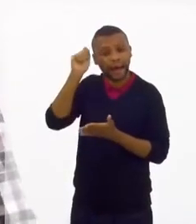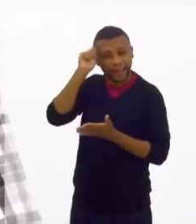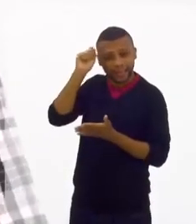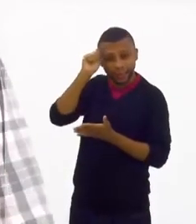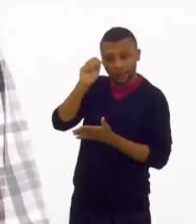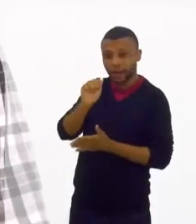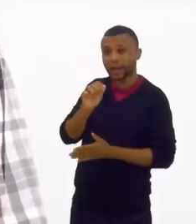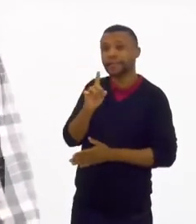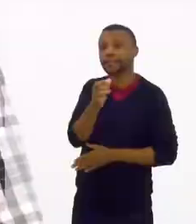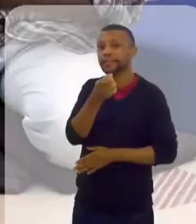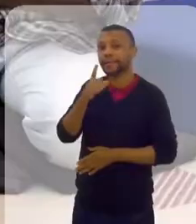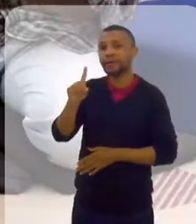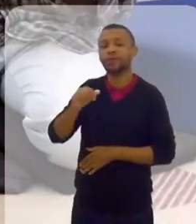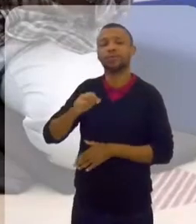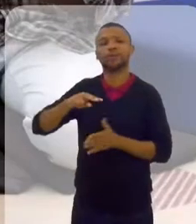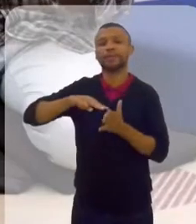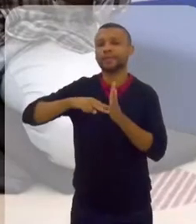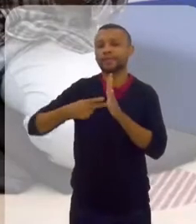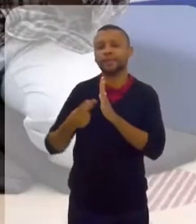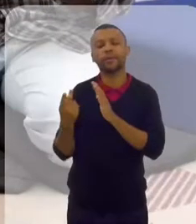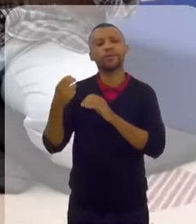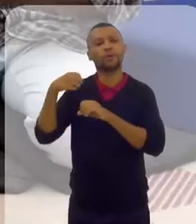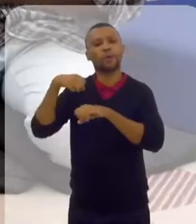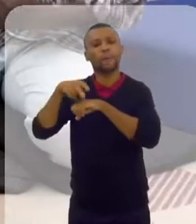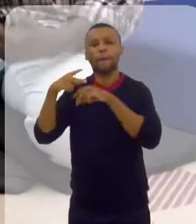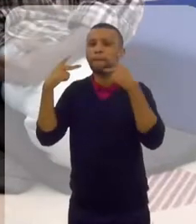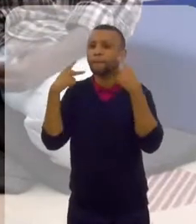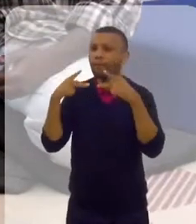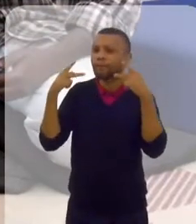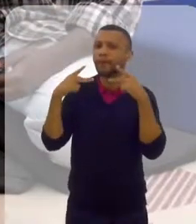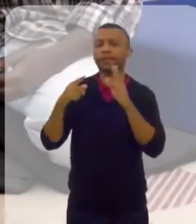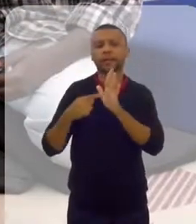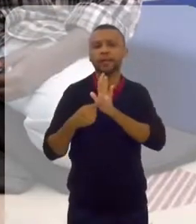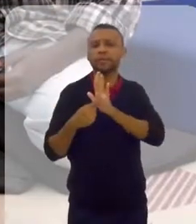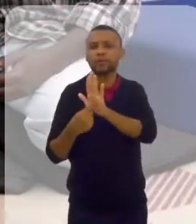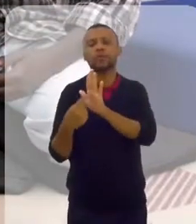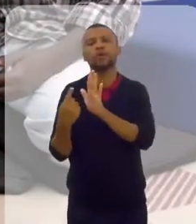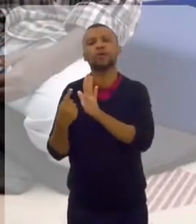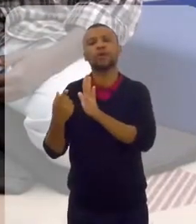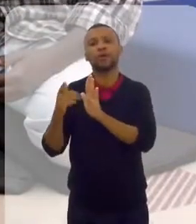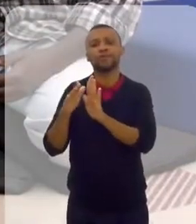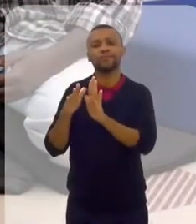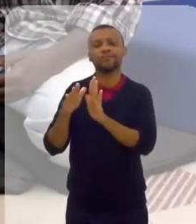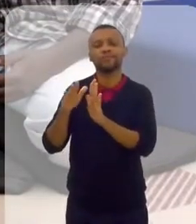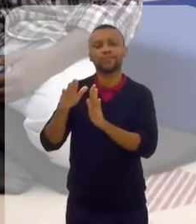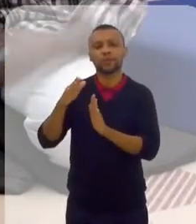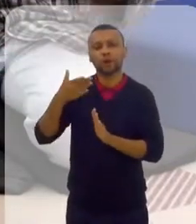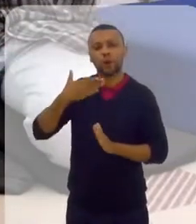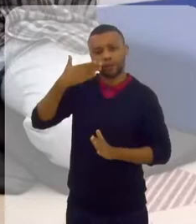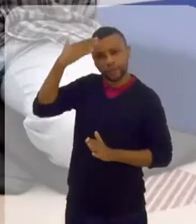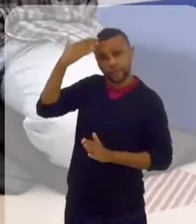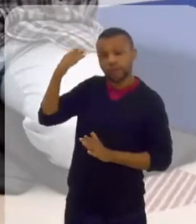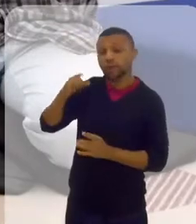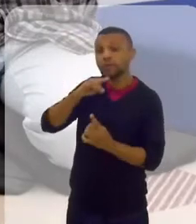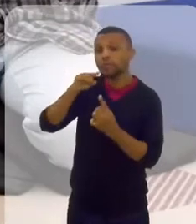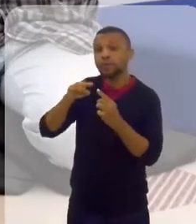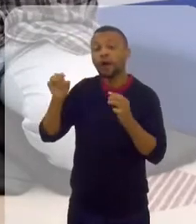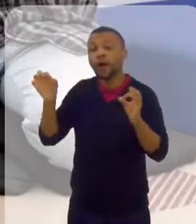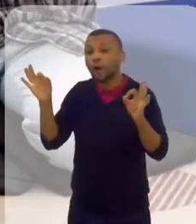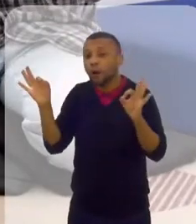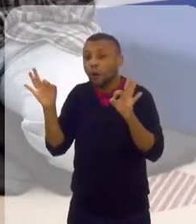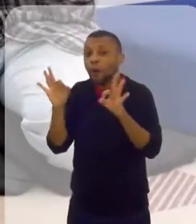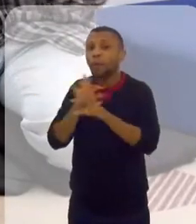nós muçulmanos. Certo. Não significa que o profeta Muhammad, sallallahu alaihi wasallam, ele trouxe o Islã, ele veio para completar